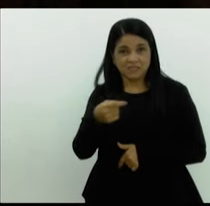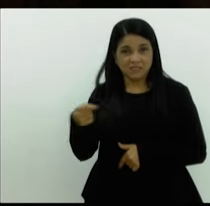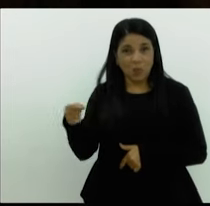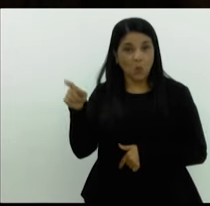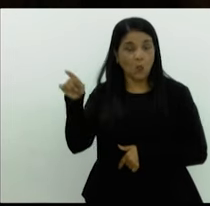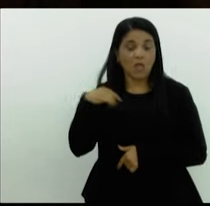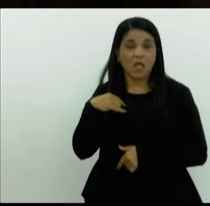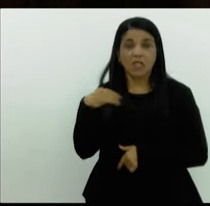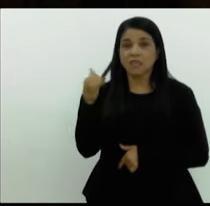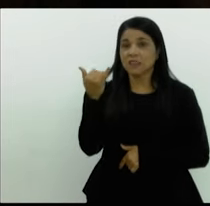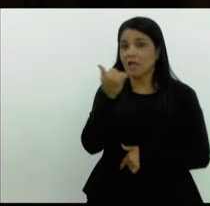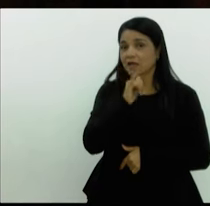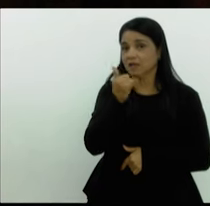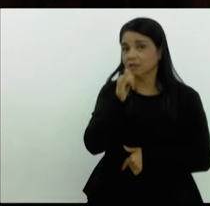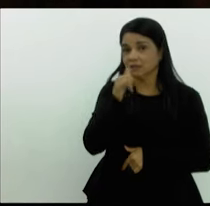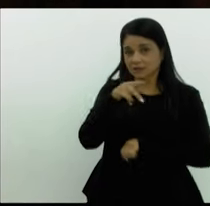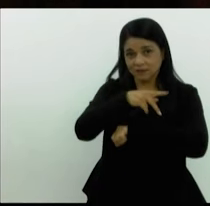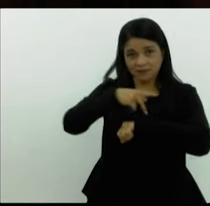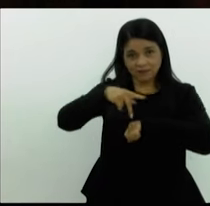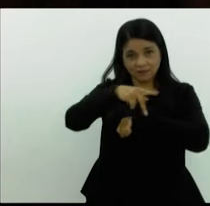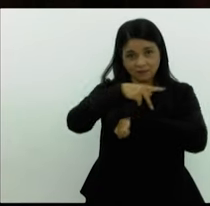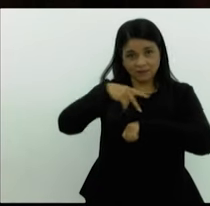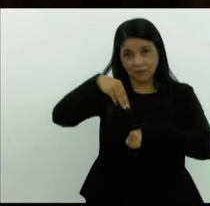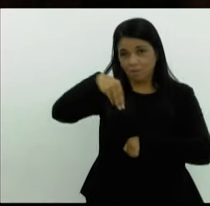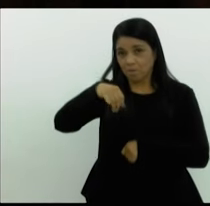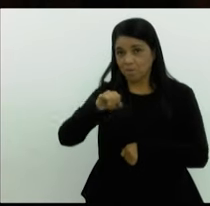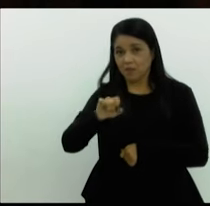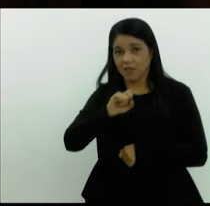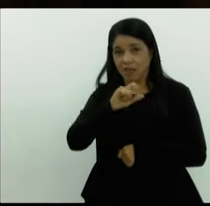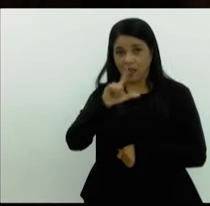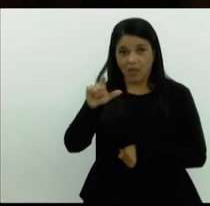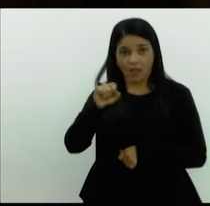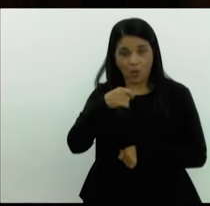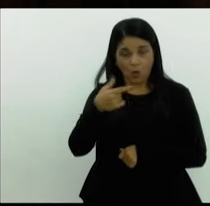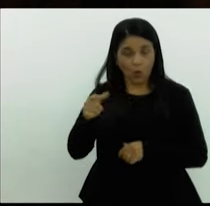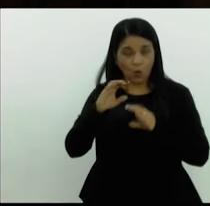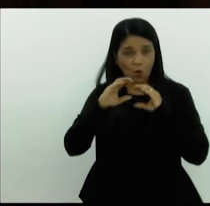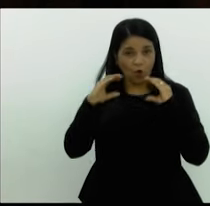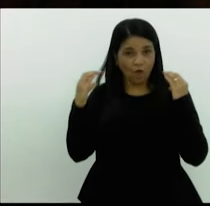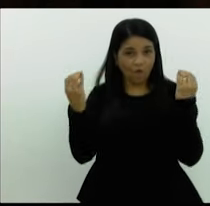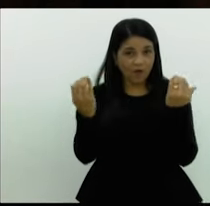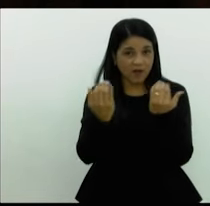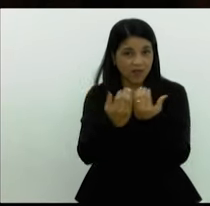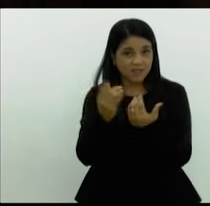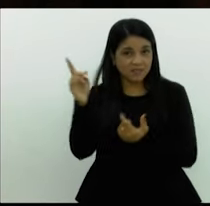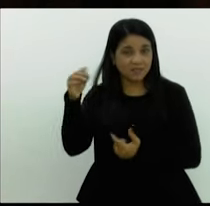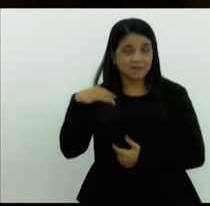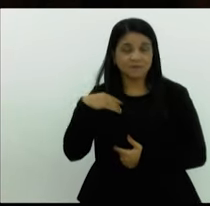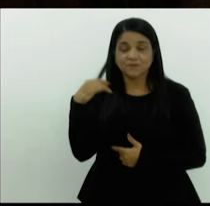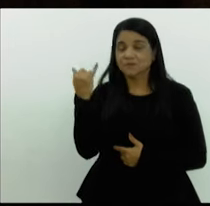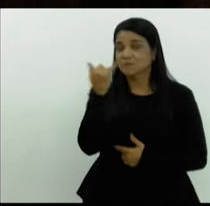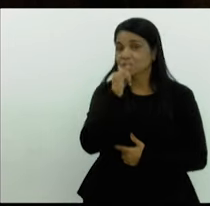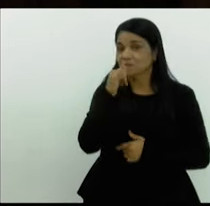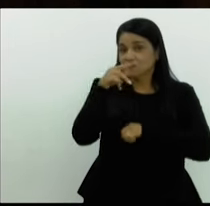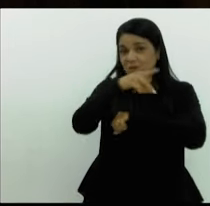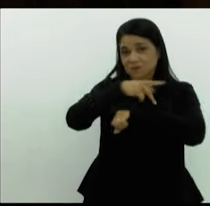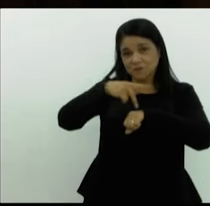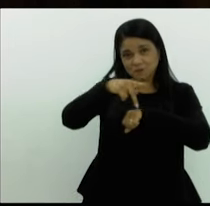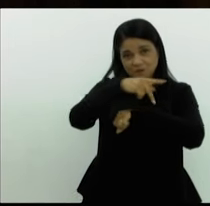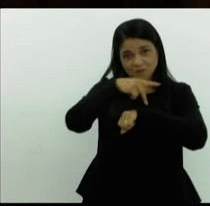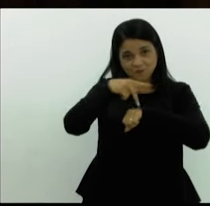Milão. Foi o evento LEAD Brasil Conference em Milão, na Itália.